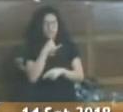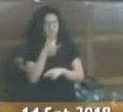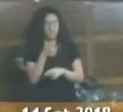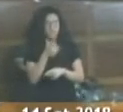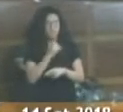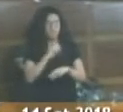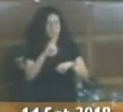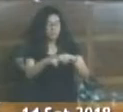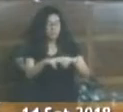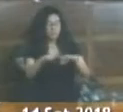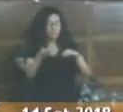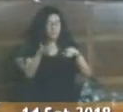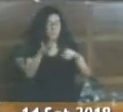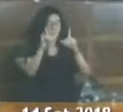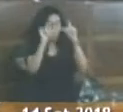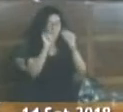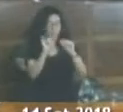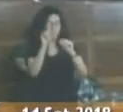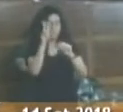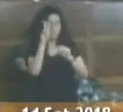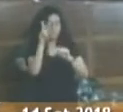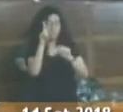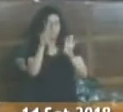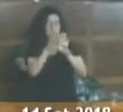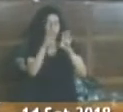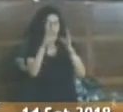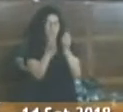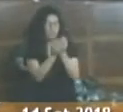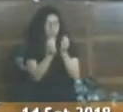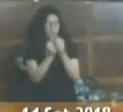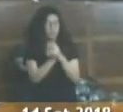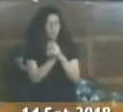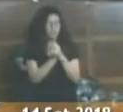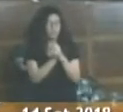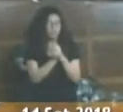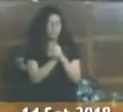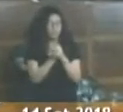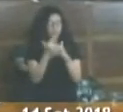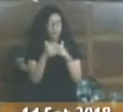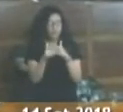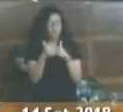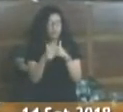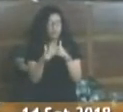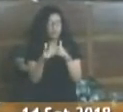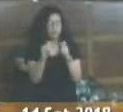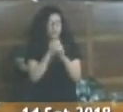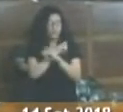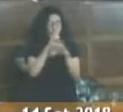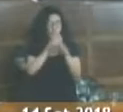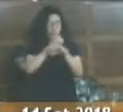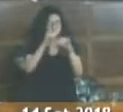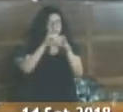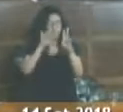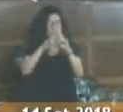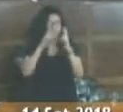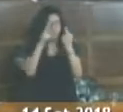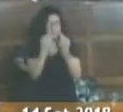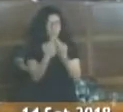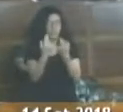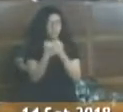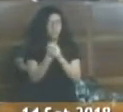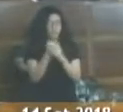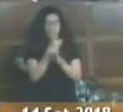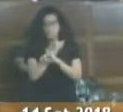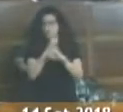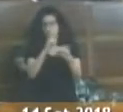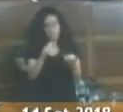essa plenária com poucos representantes das comunidades tradicionais, né? Acho que teve um problema também de divulgação dessa audiência. A